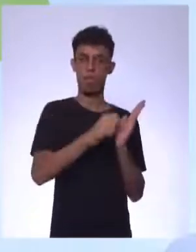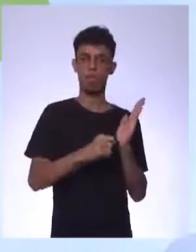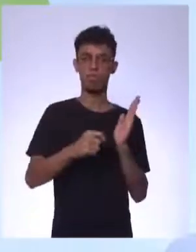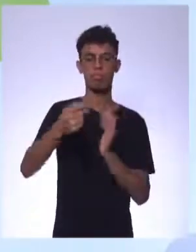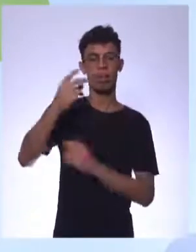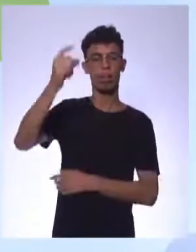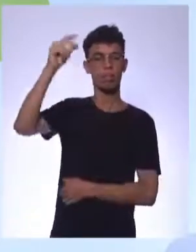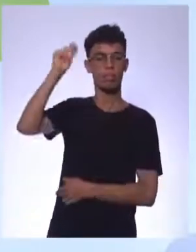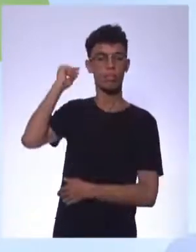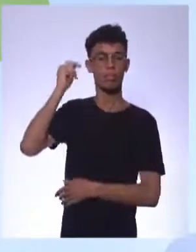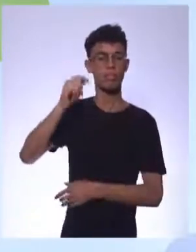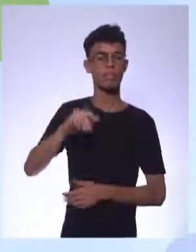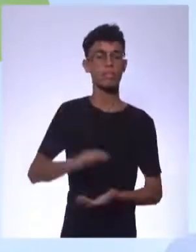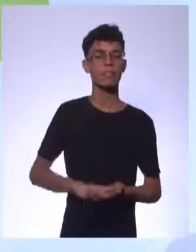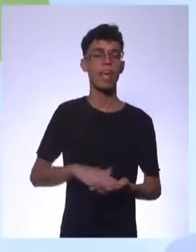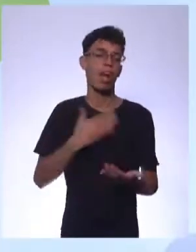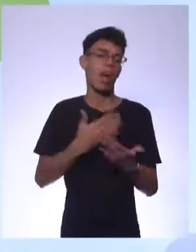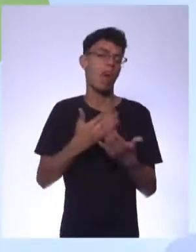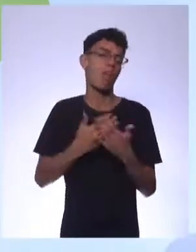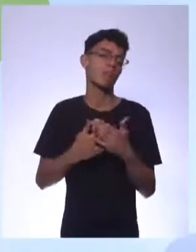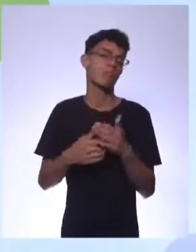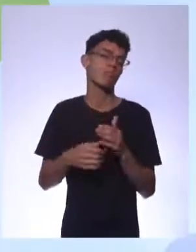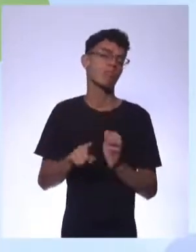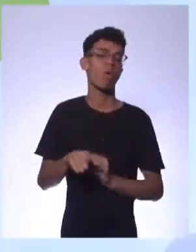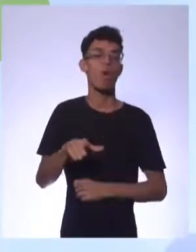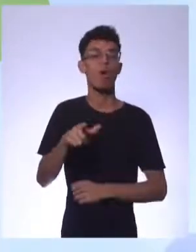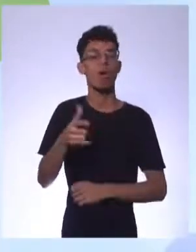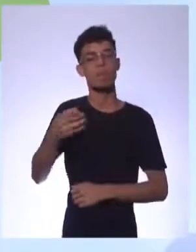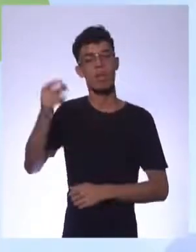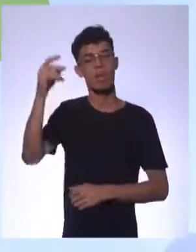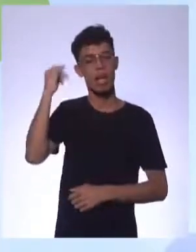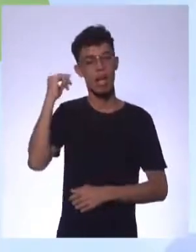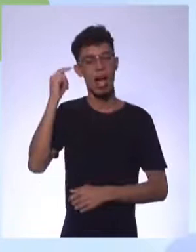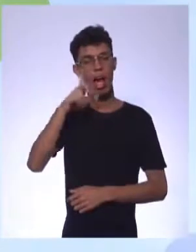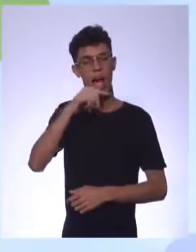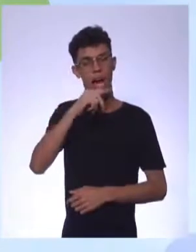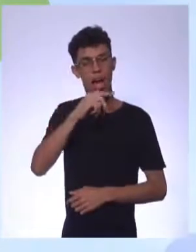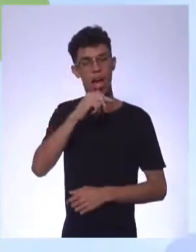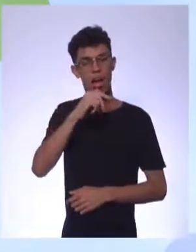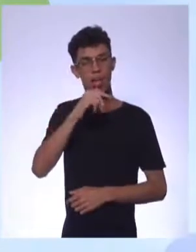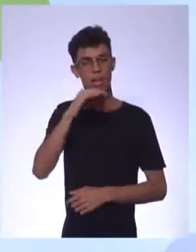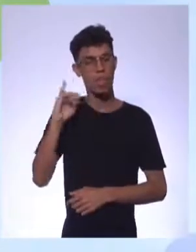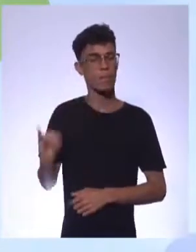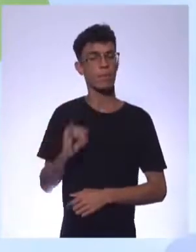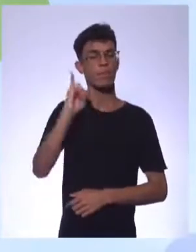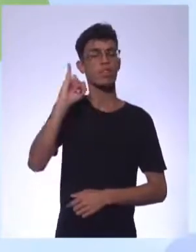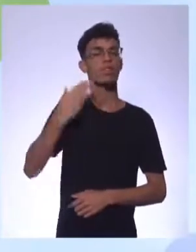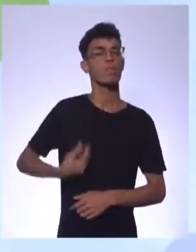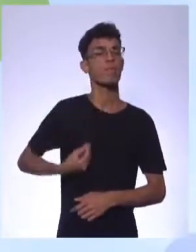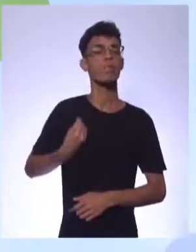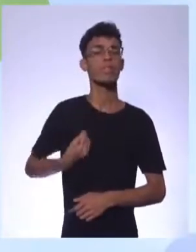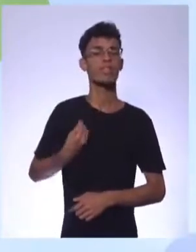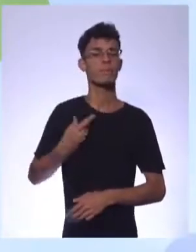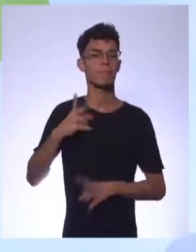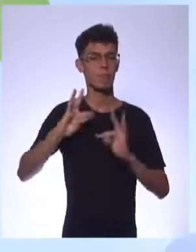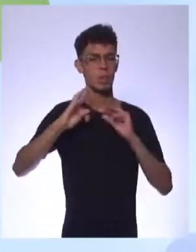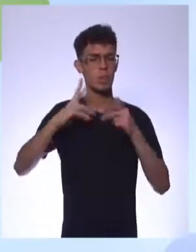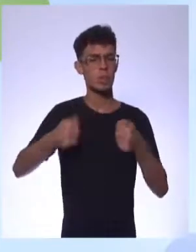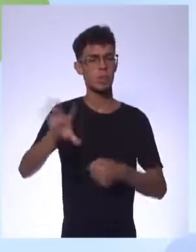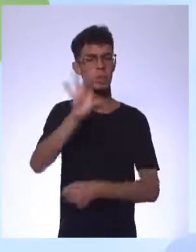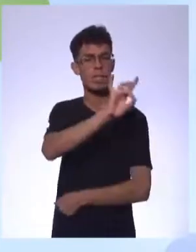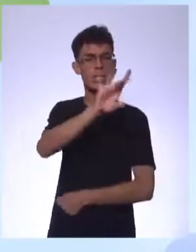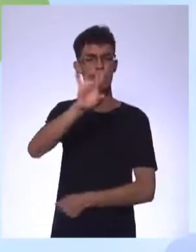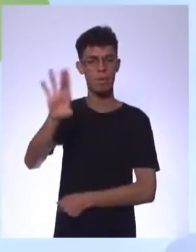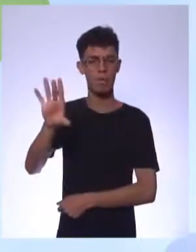outra aula, né? Ela falou assim, olha, a água não é um tema polêmico, a água é fundamental para a vida. Então, questionar algumas coisas que